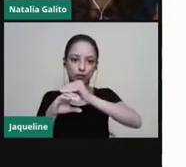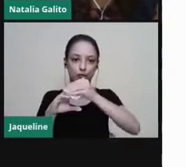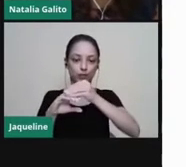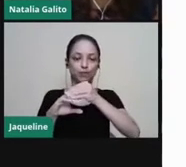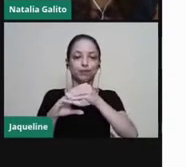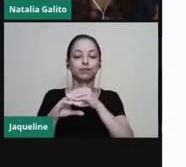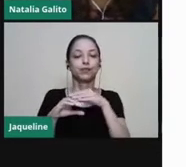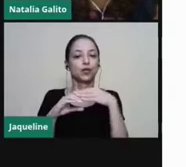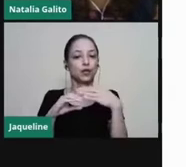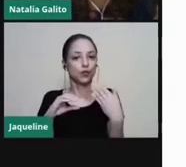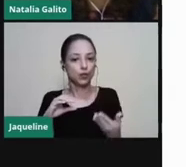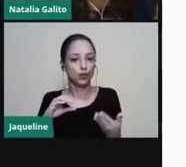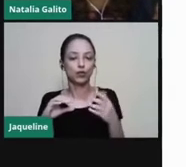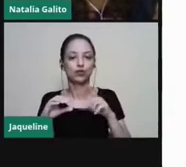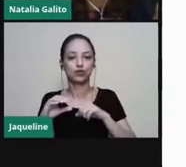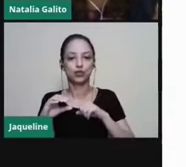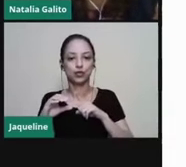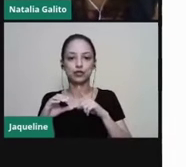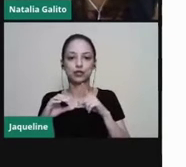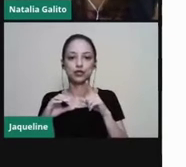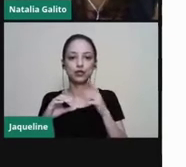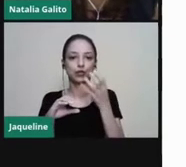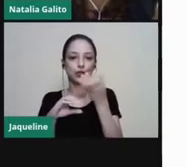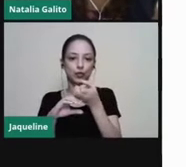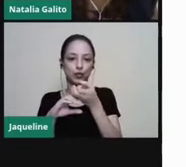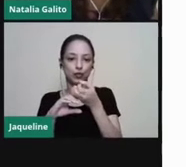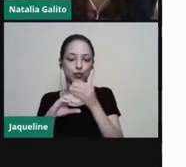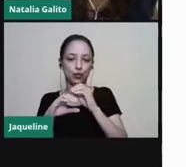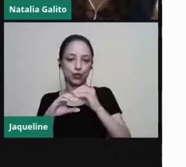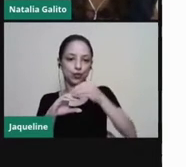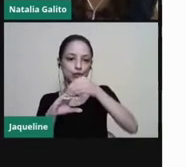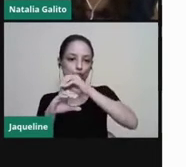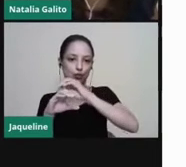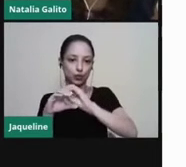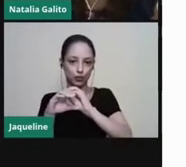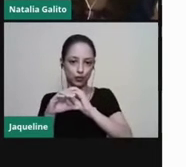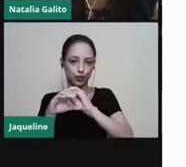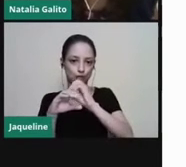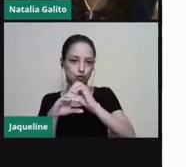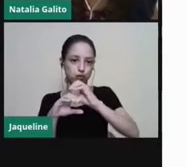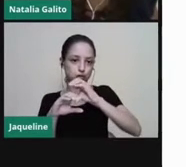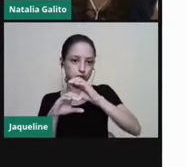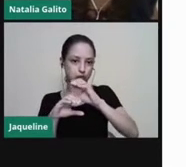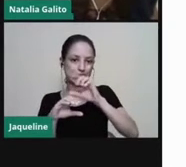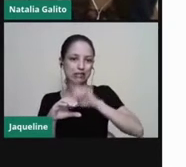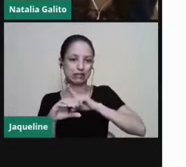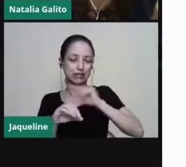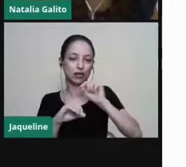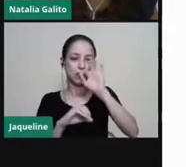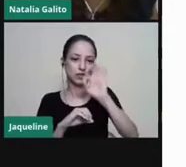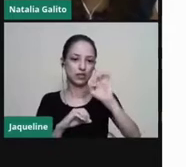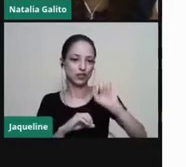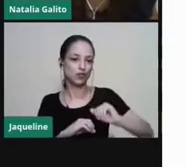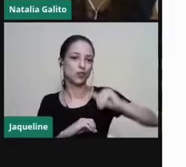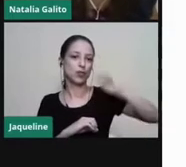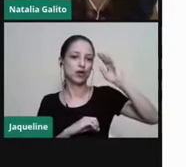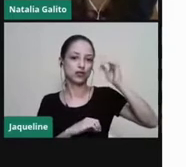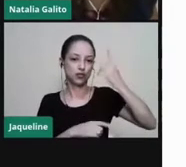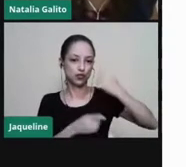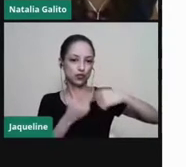Quando esses monócitos e macrófagos eles migram para o espaço subendotelial, eles aumentam a chance de evoluir